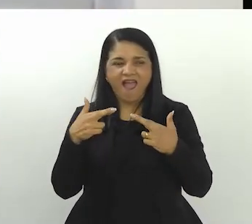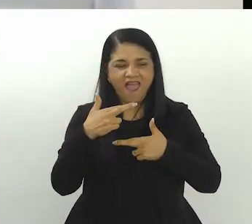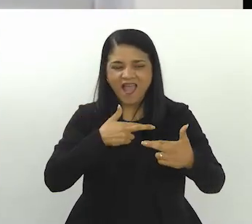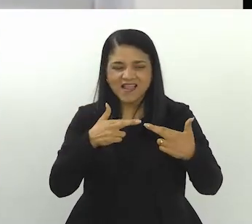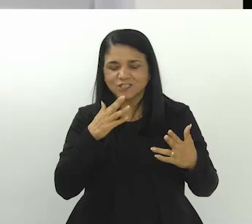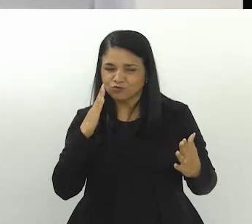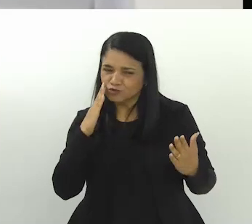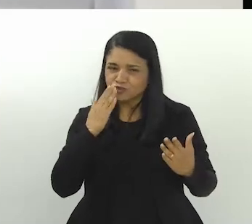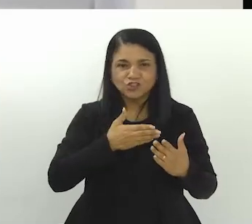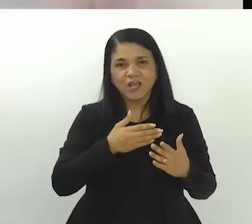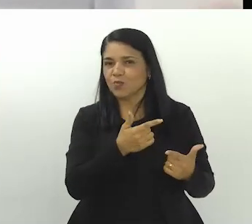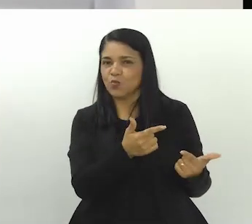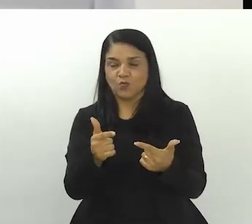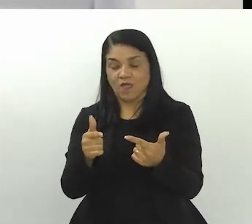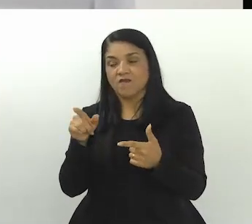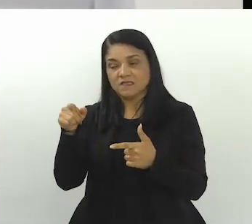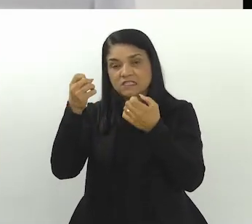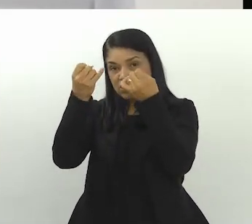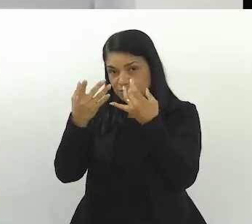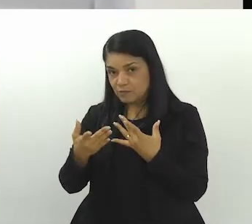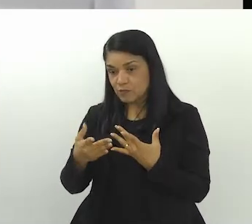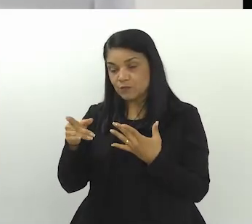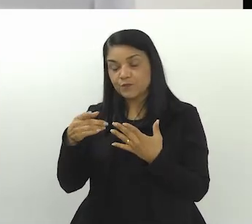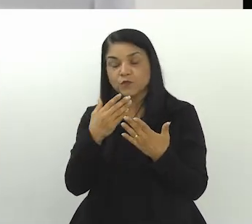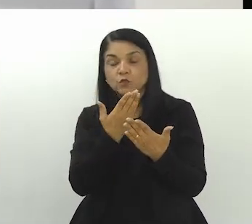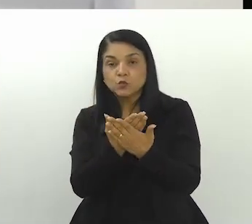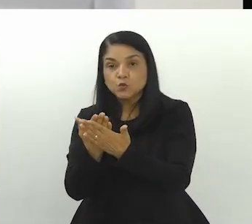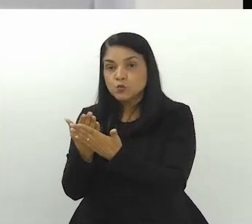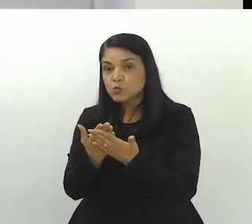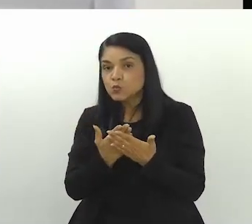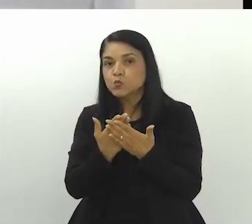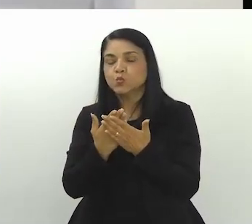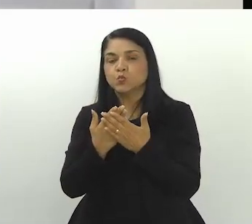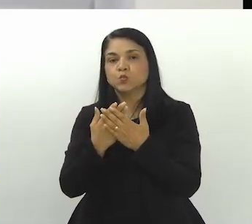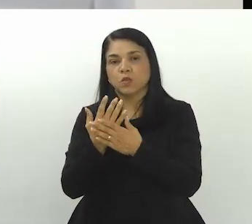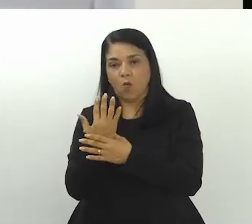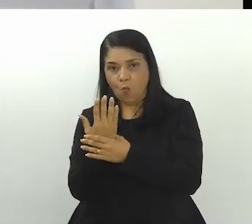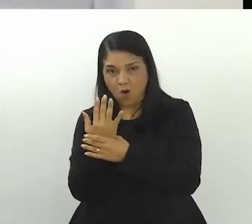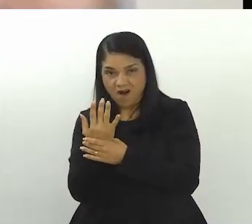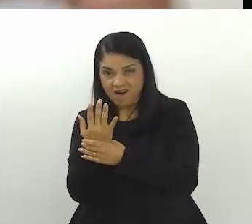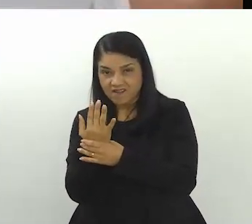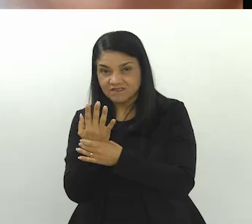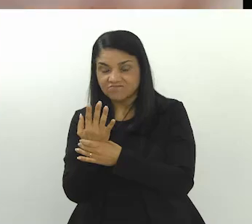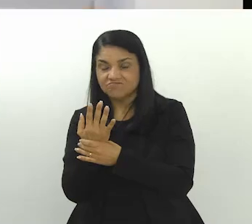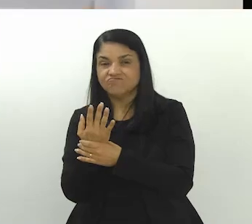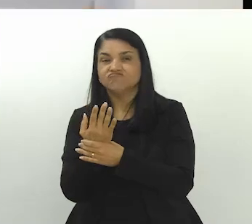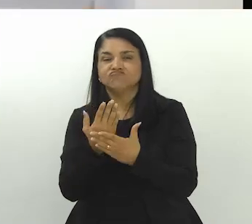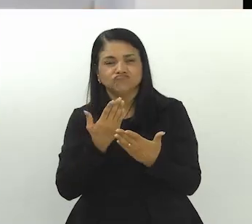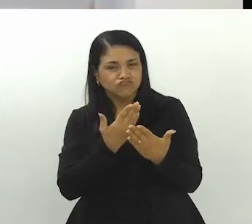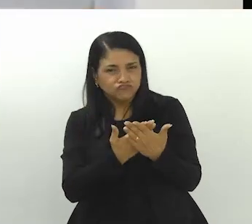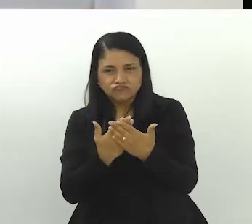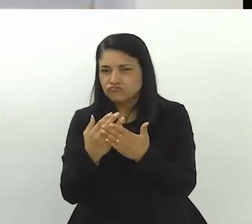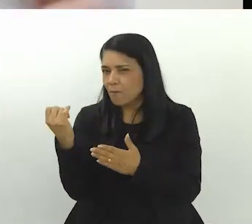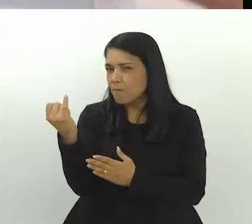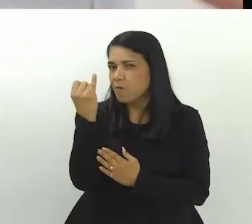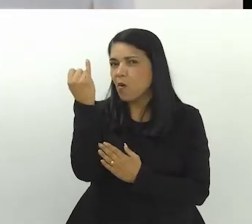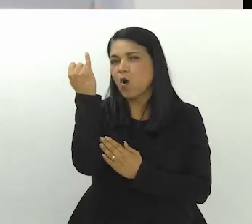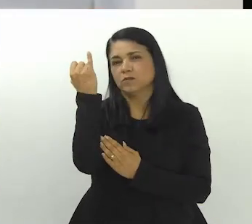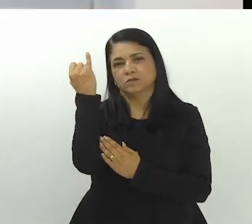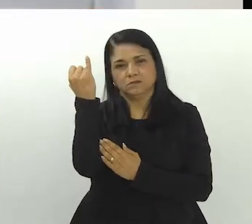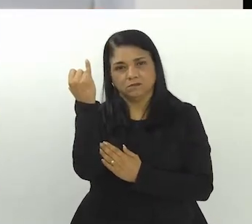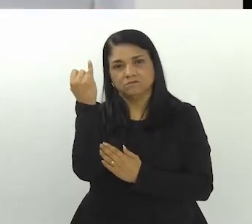assim, né? Você citou aí esse estudo da UERJ, que, aliás, é um estudo excepcional. Eu